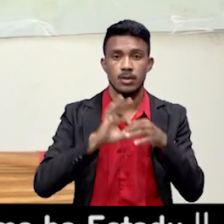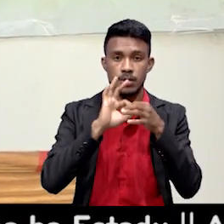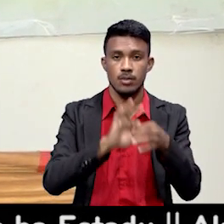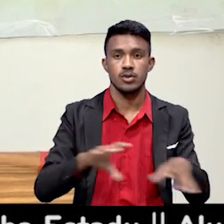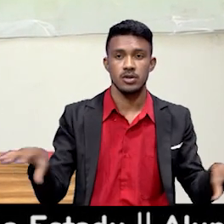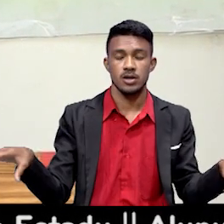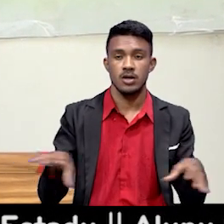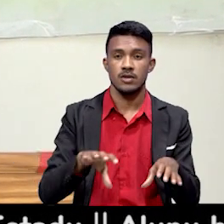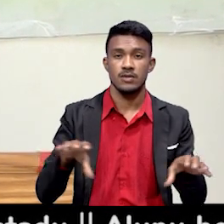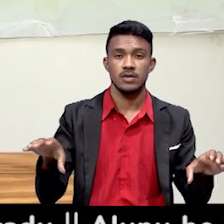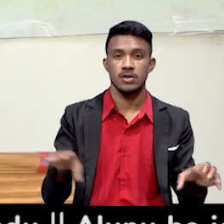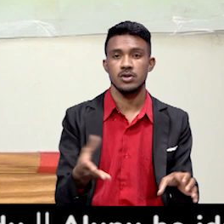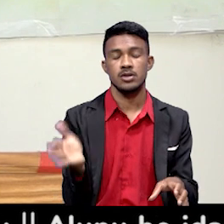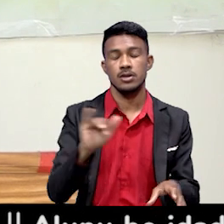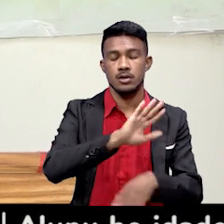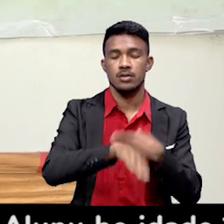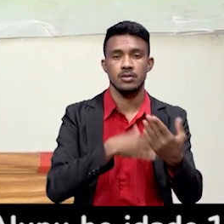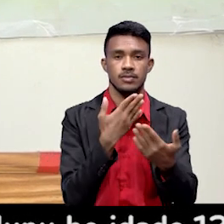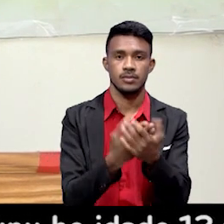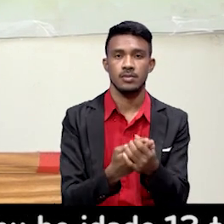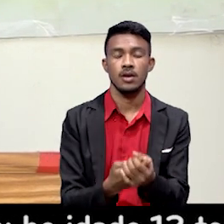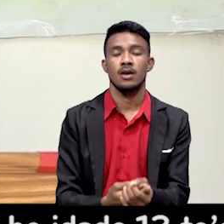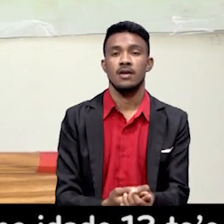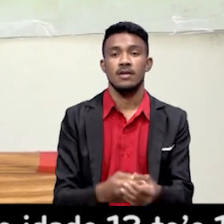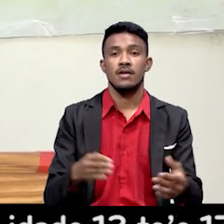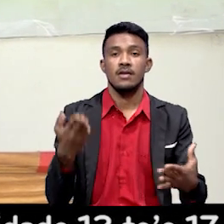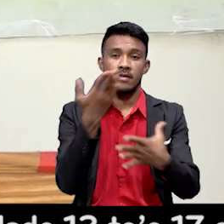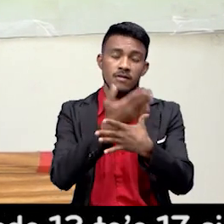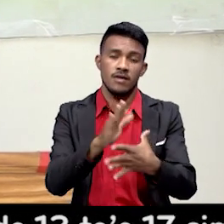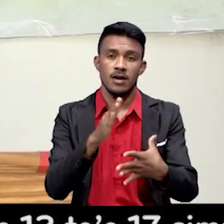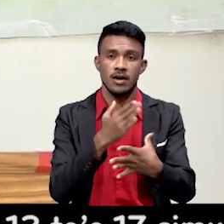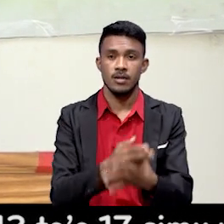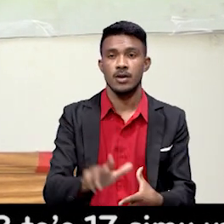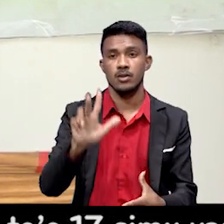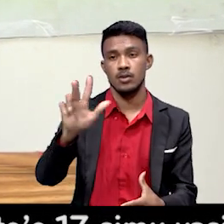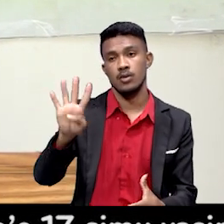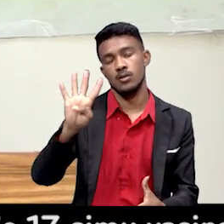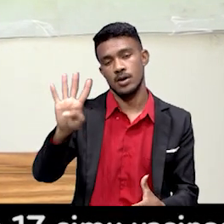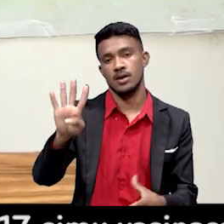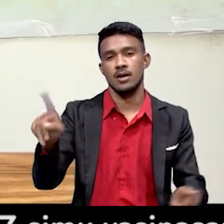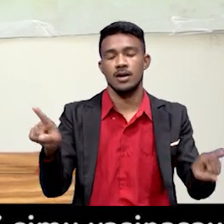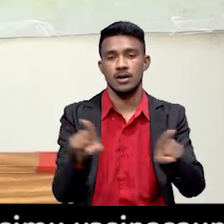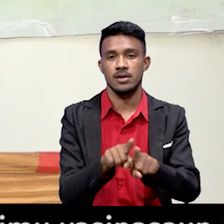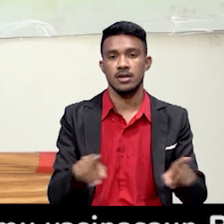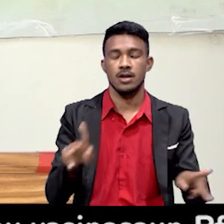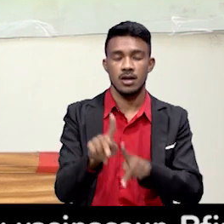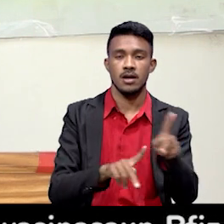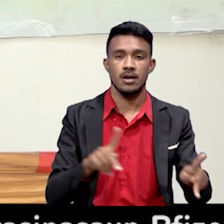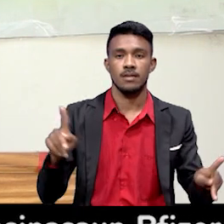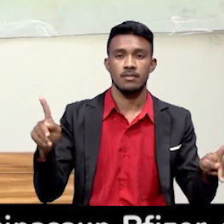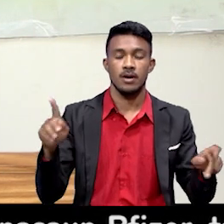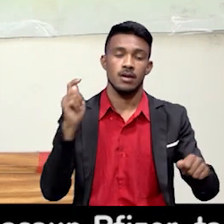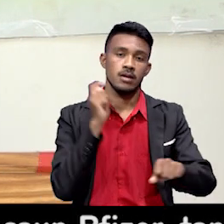de soberania sira nem mak fahe ba categoria tolu ka hat relacionou o emane tempo de